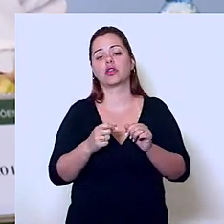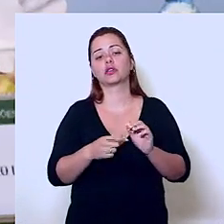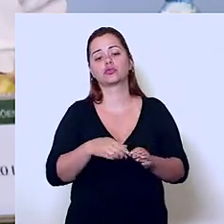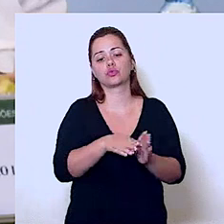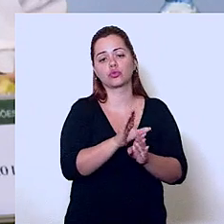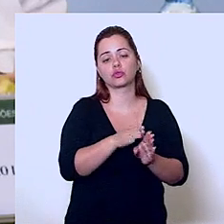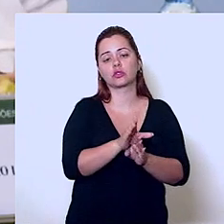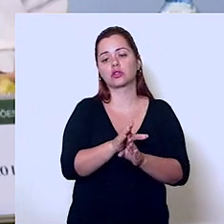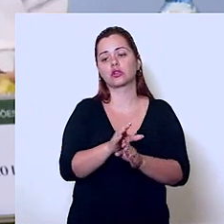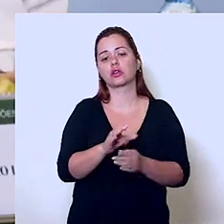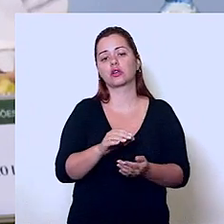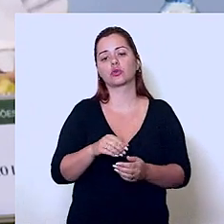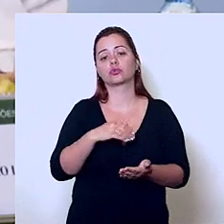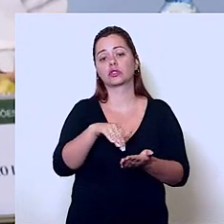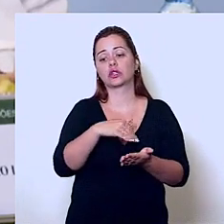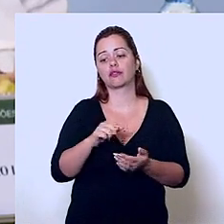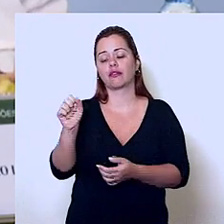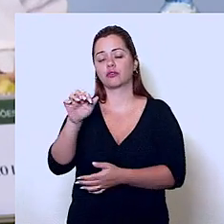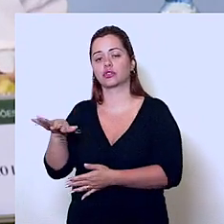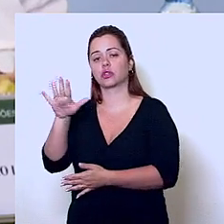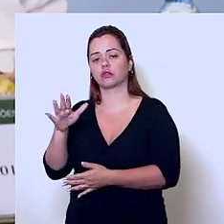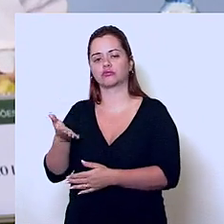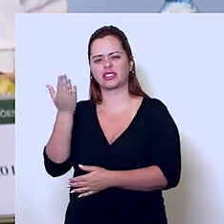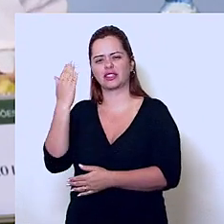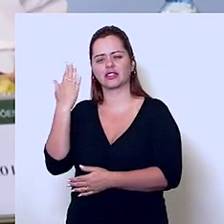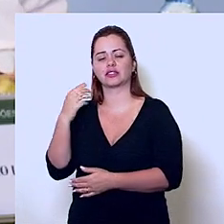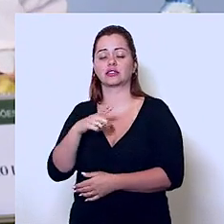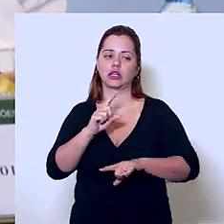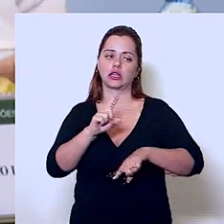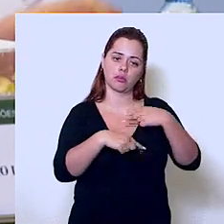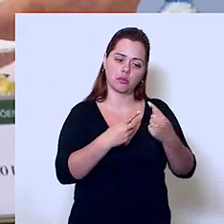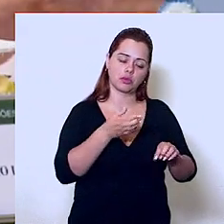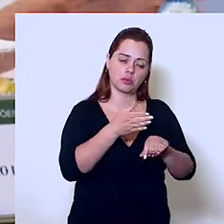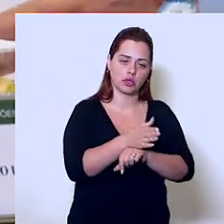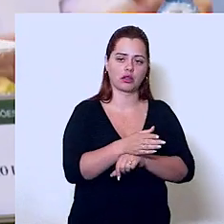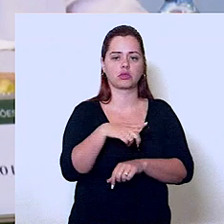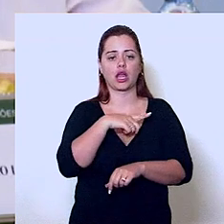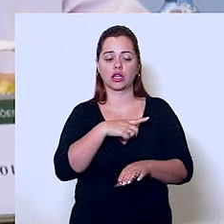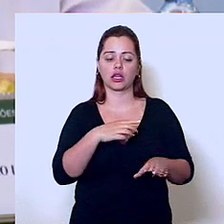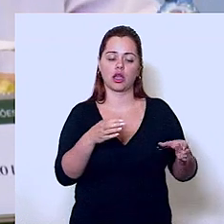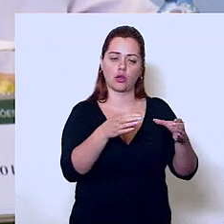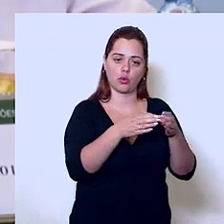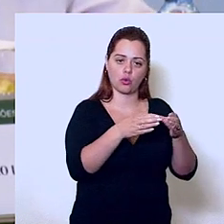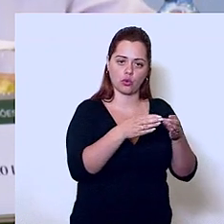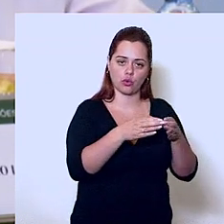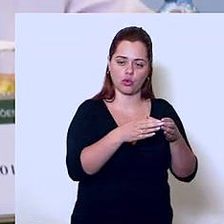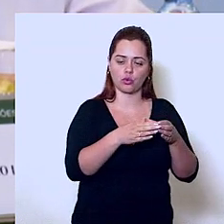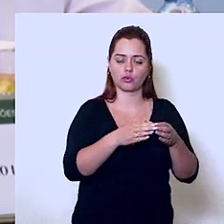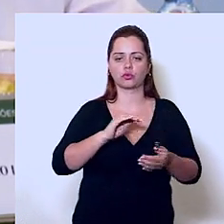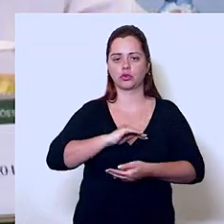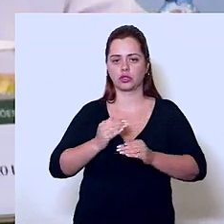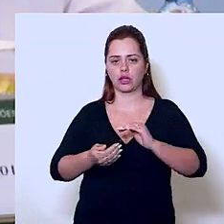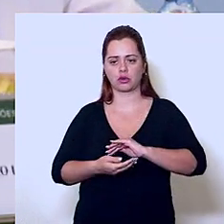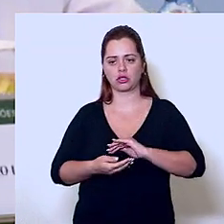subsecretário-geral, que na época era... Né? Bem que depois, quando eu entrei, sempre me disseram, tem um grupo aqui do Itamaraty que não é lá muito simpático